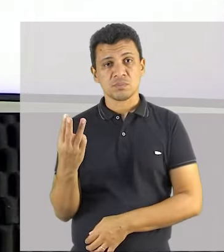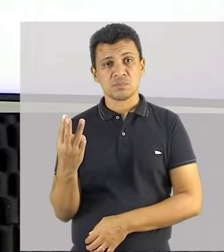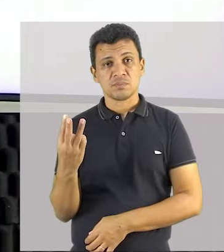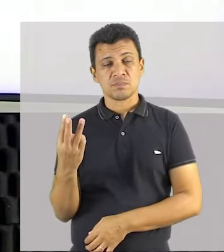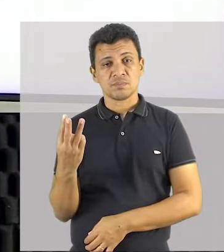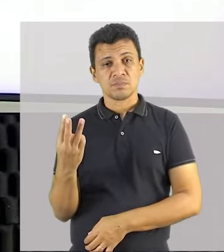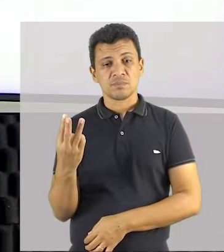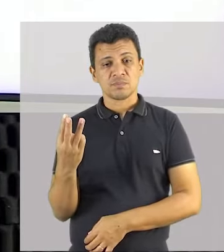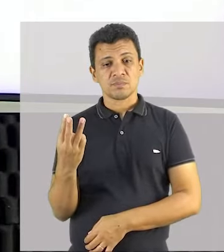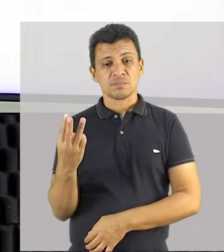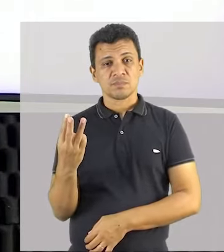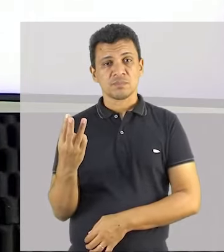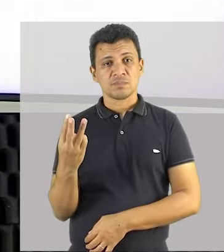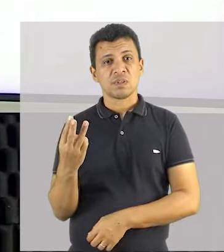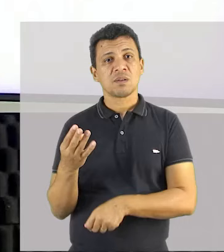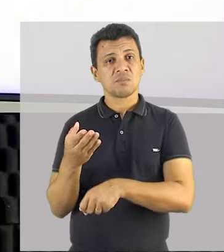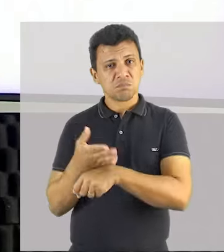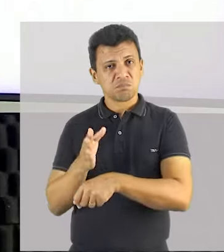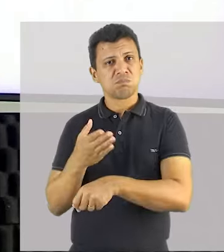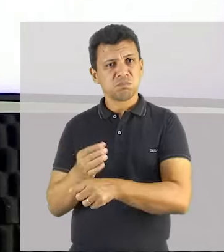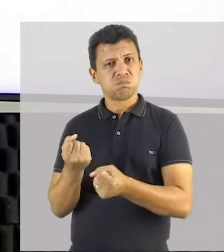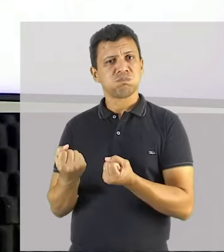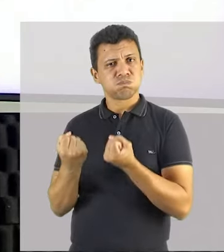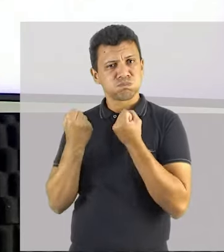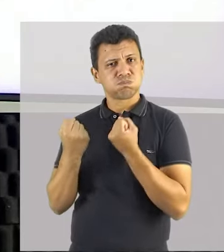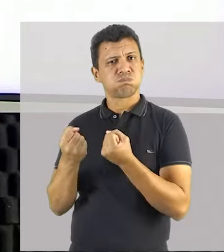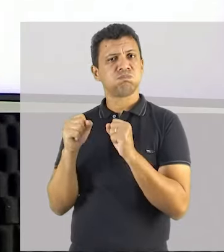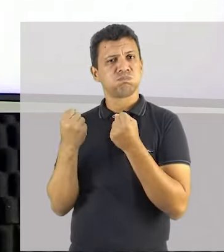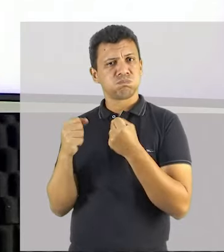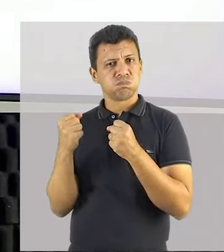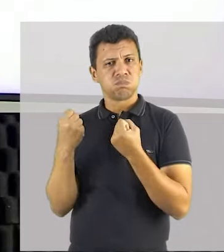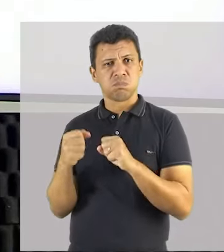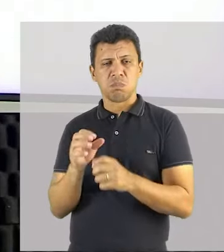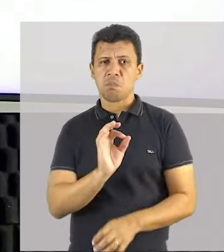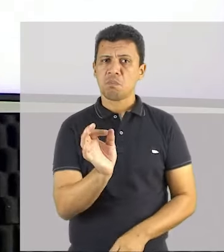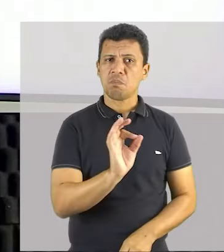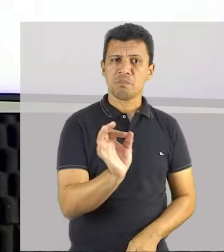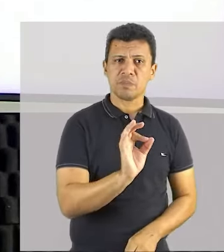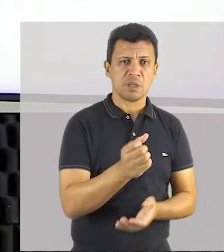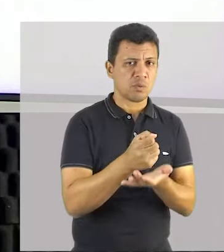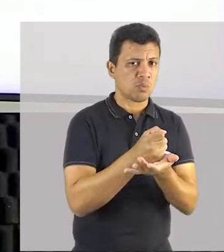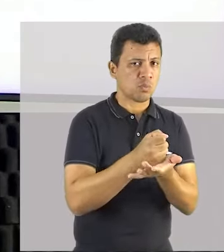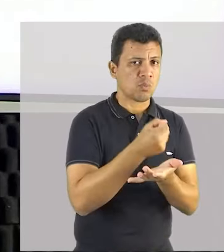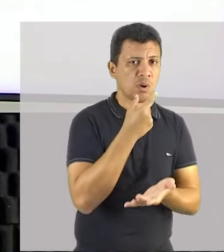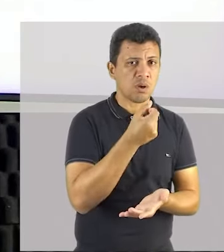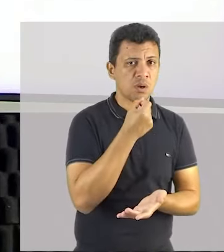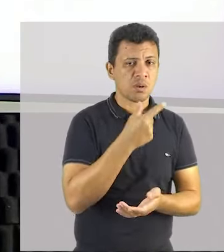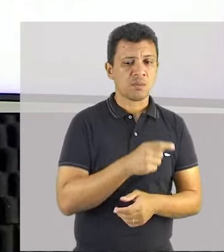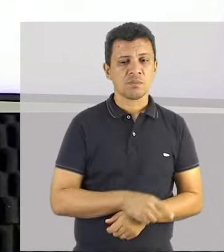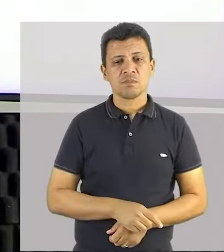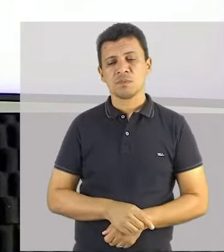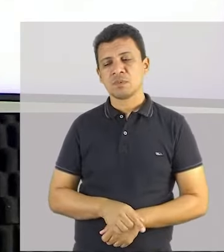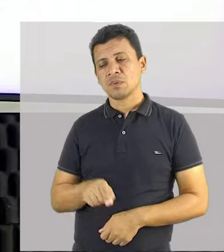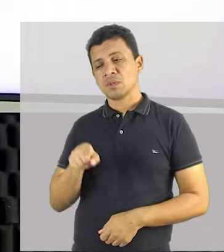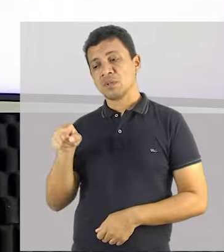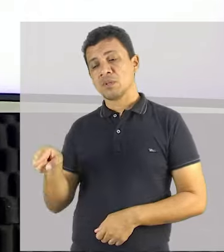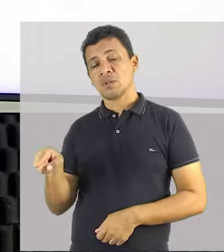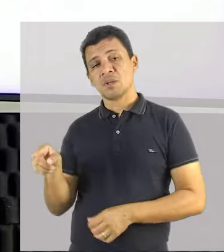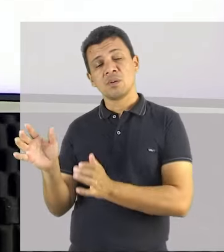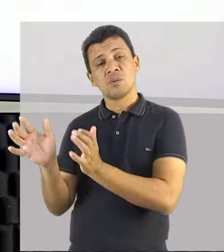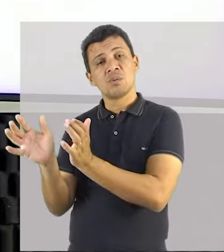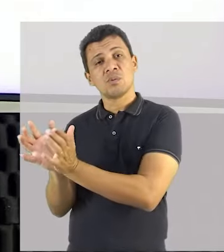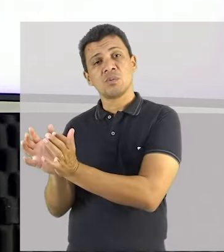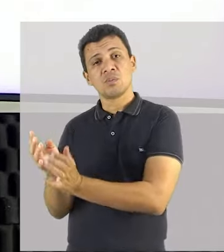que e se exercita sem recorrer a anabolizante né e o